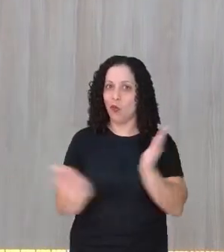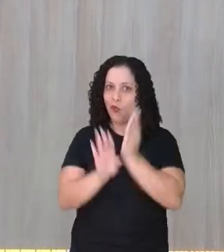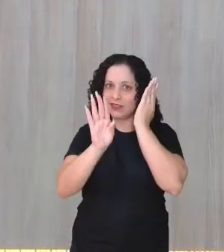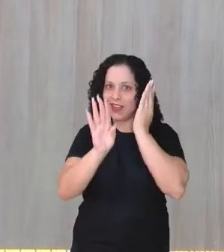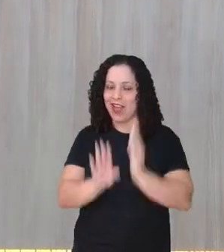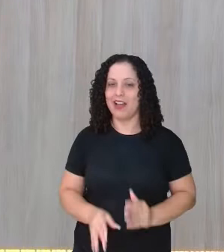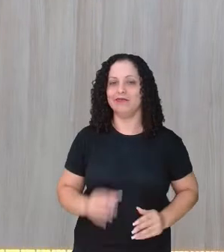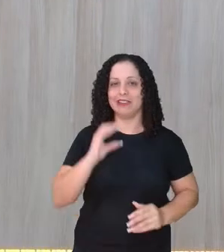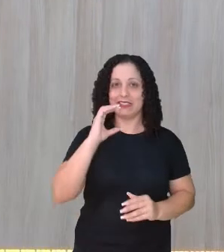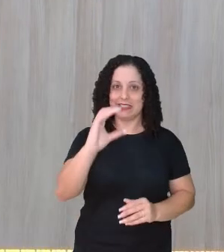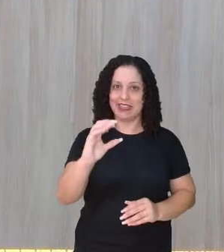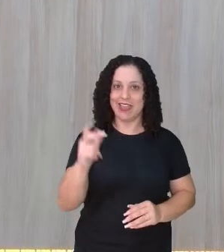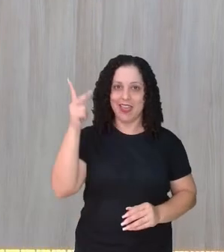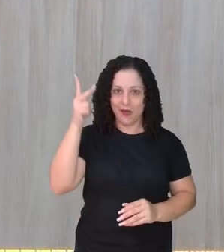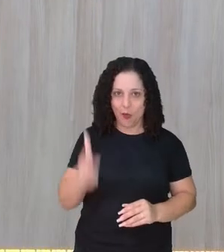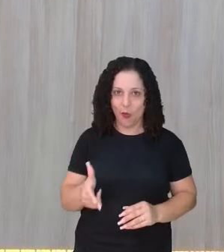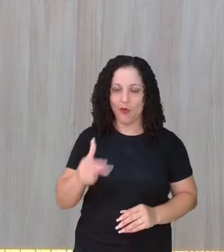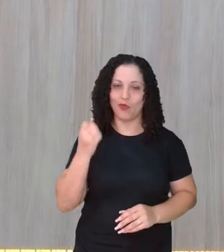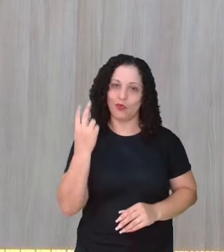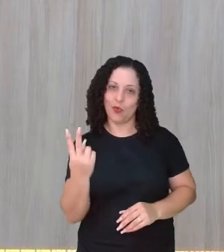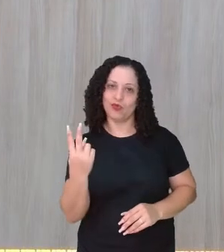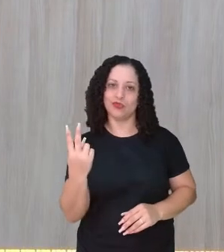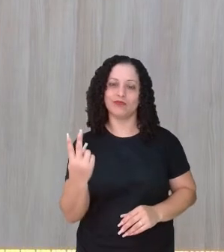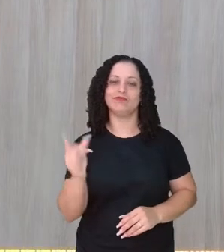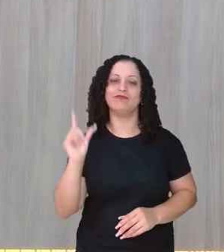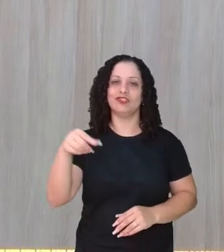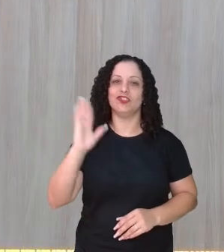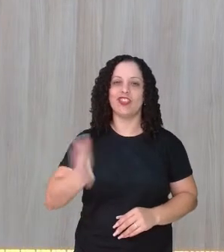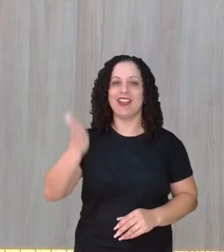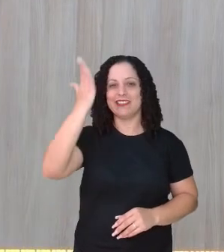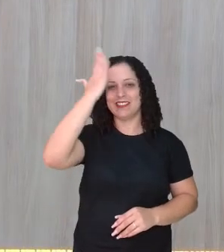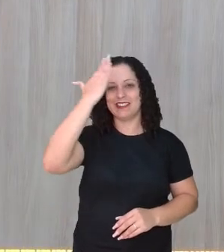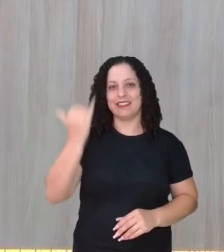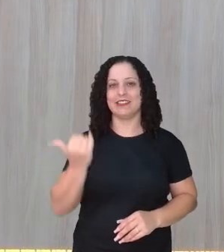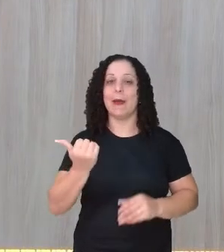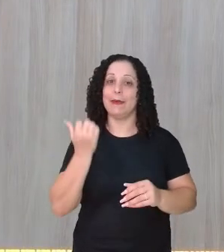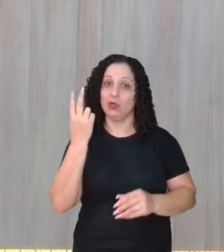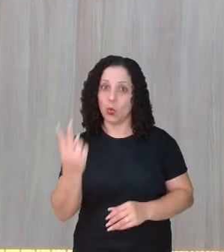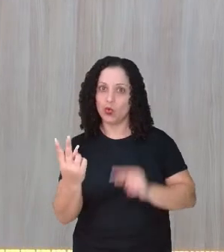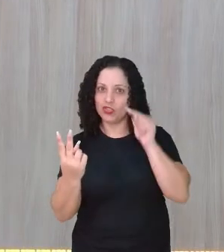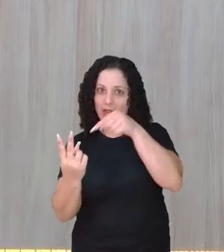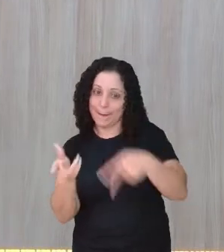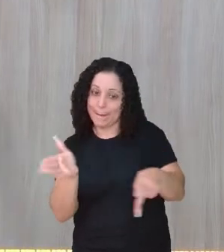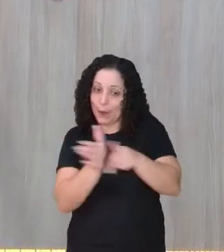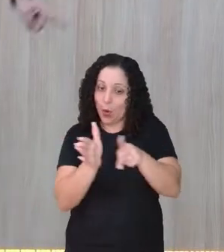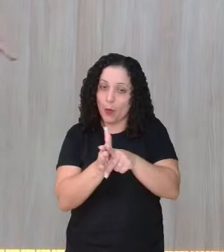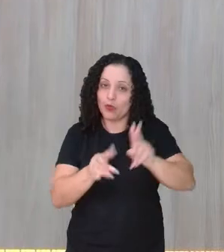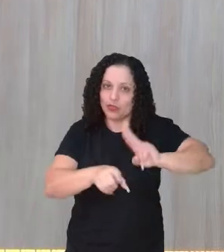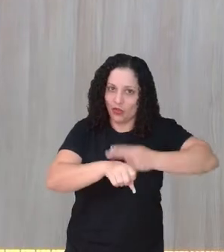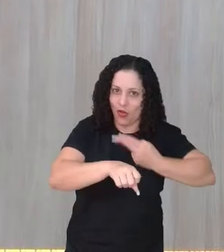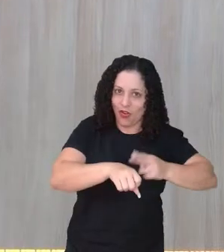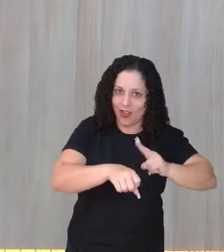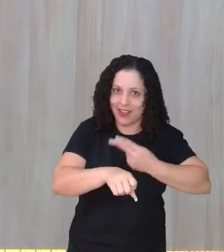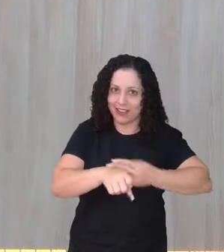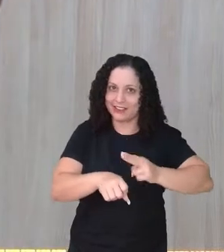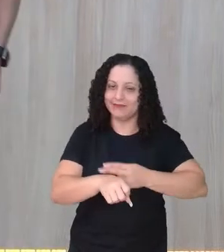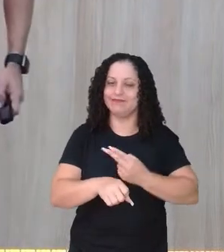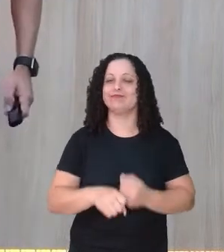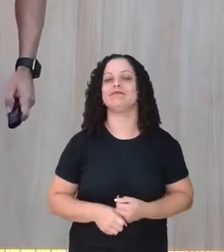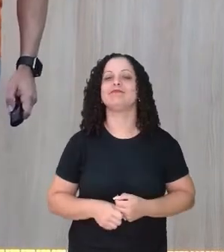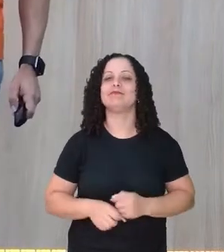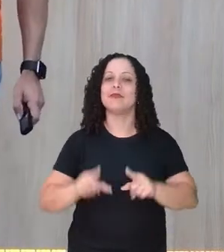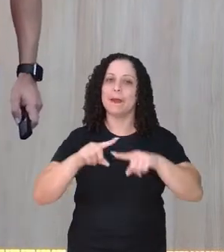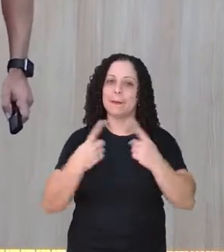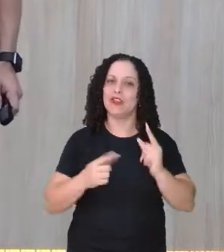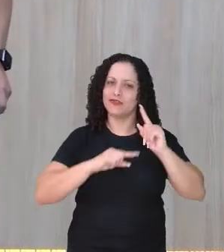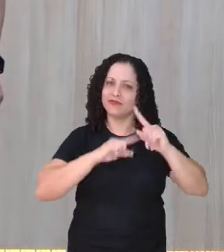que C é igual a 2, a gente sabia que esse 2 está associado ao chocolate, tá bom? Mas